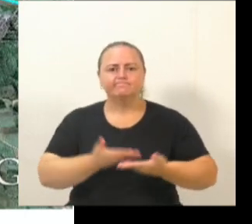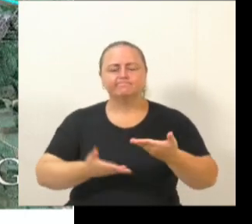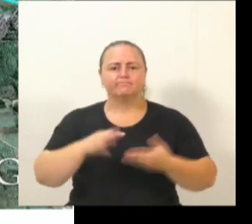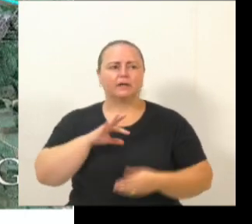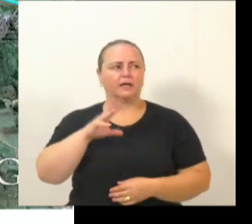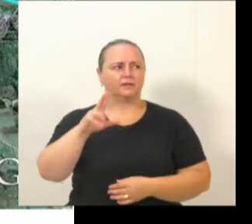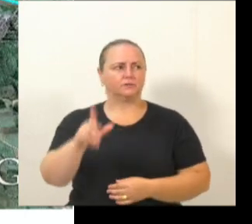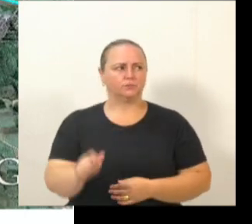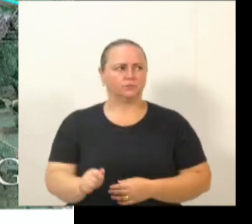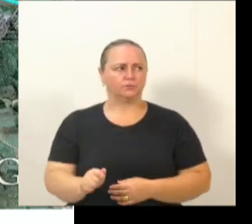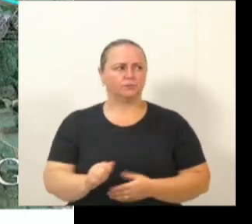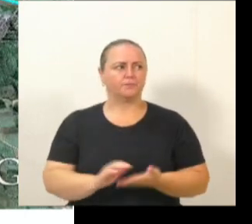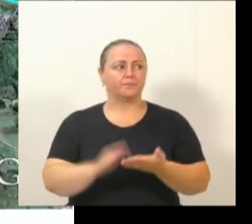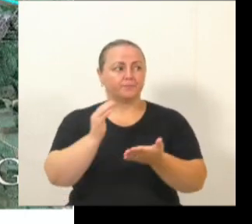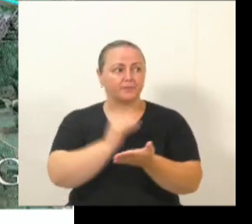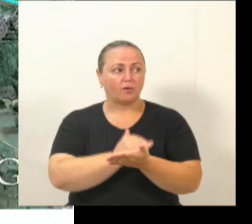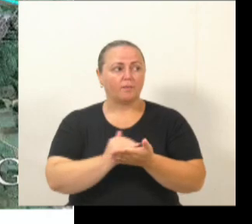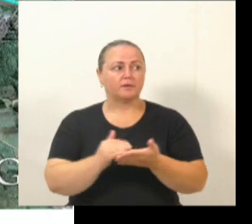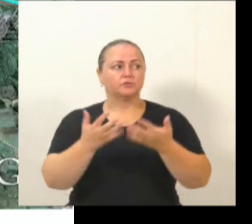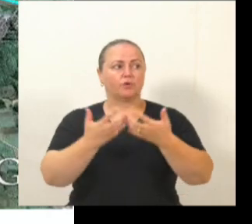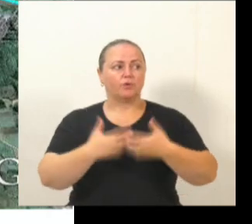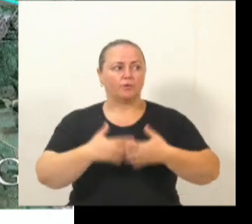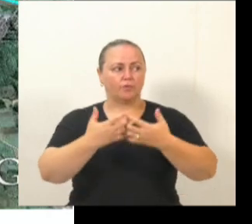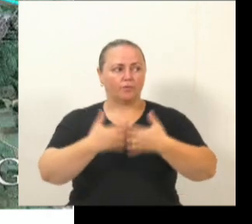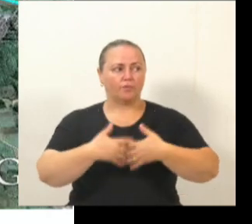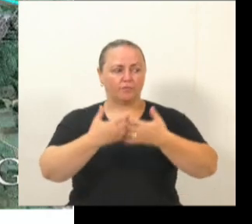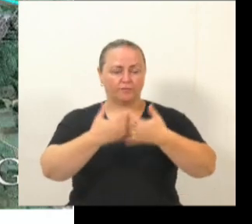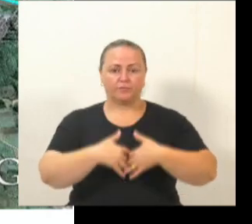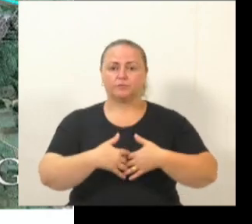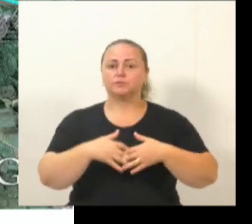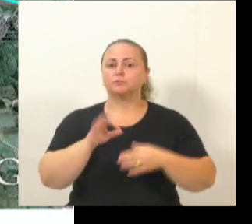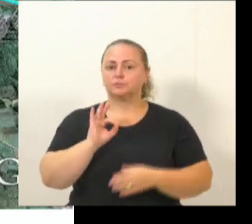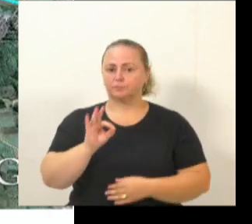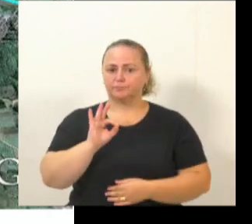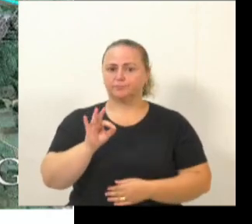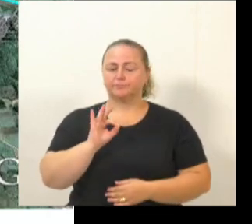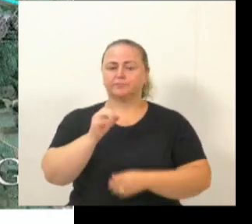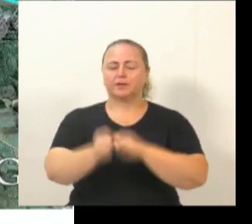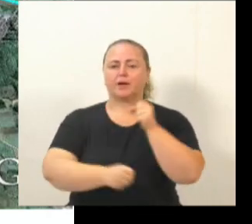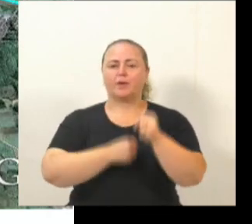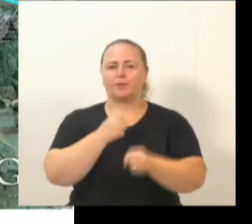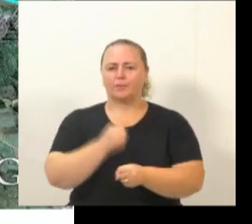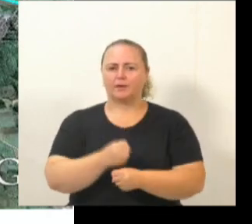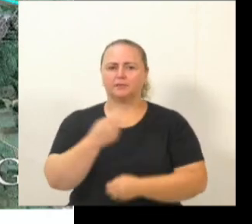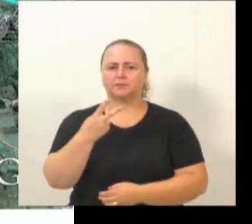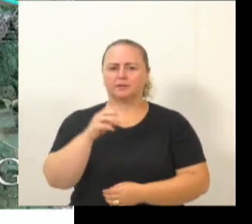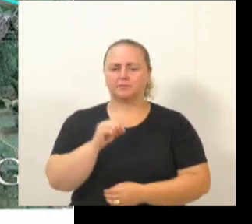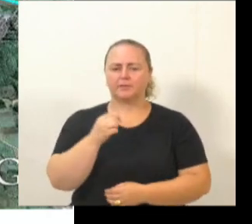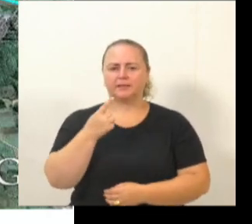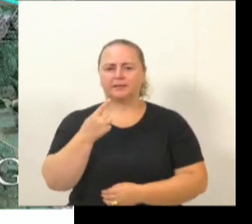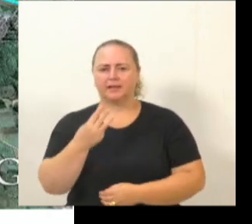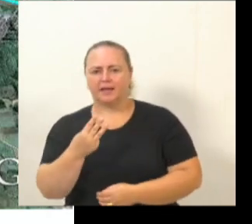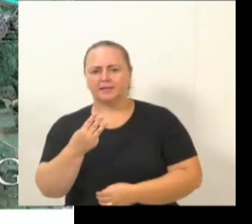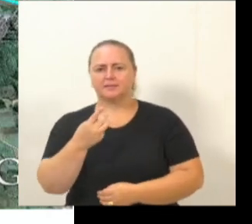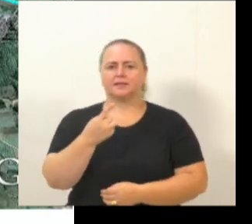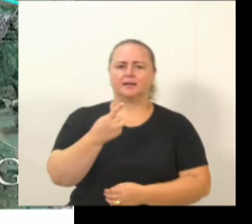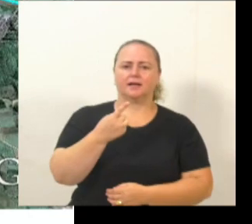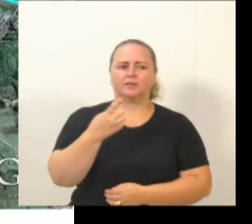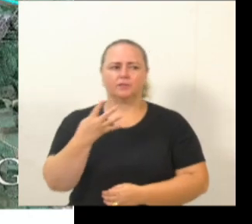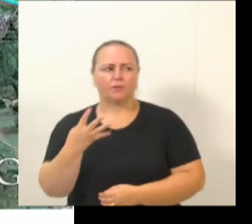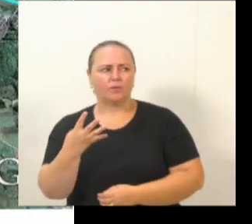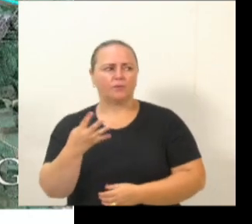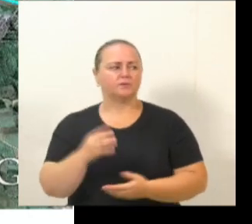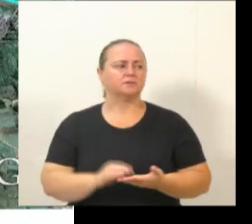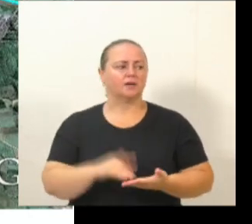As estações começaram a funcionar em 2013 e 2014, respectivamente, e a gente deu algum salto,